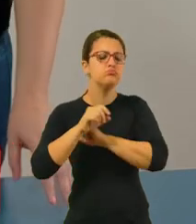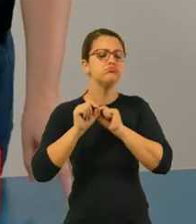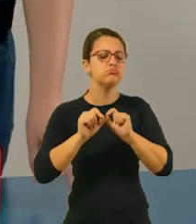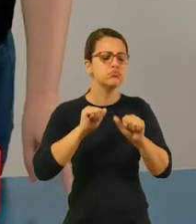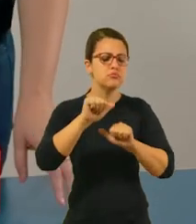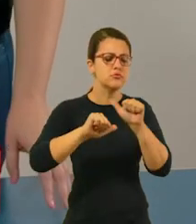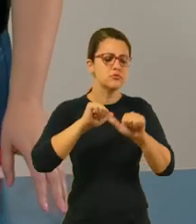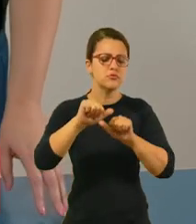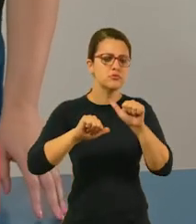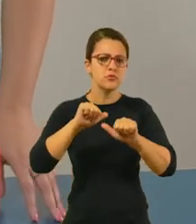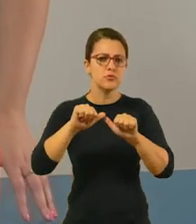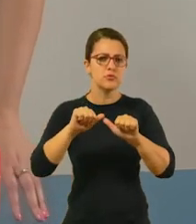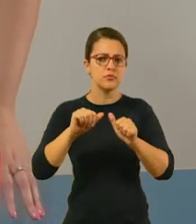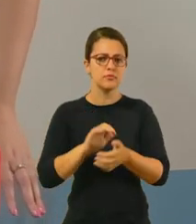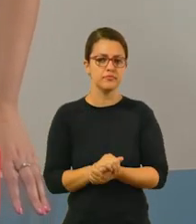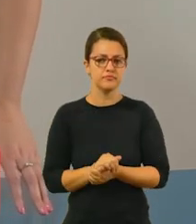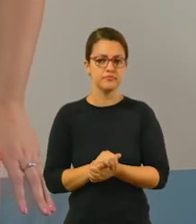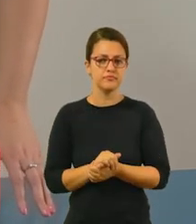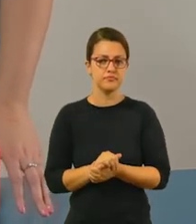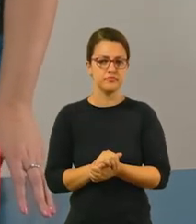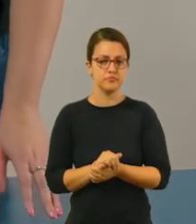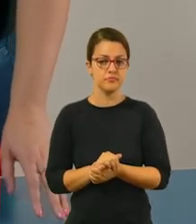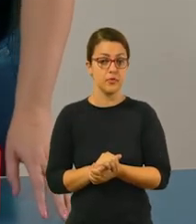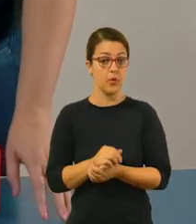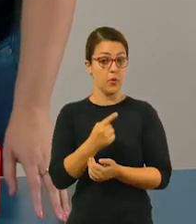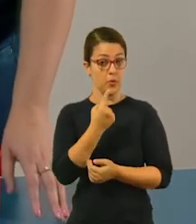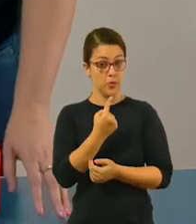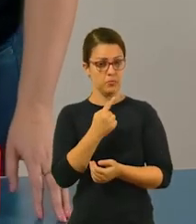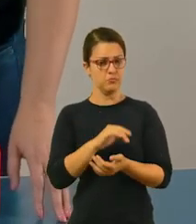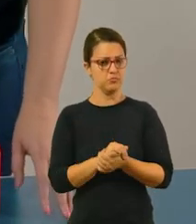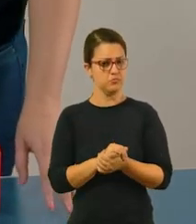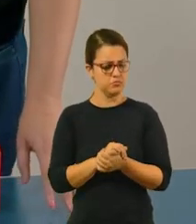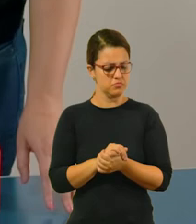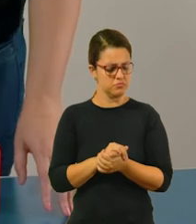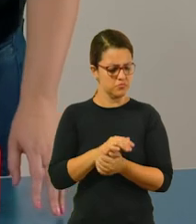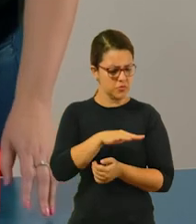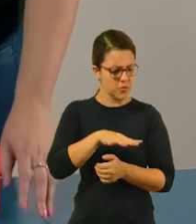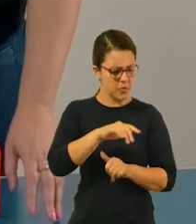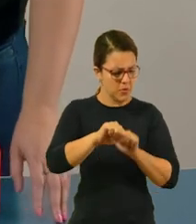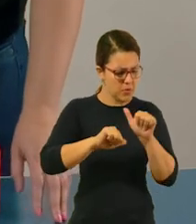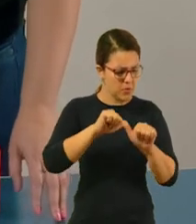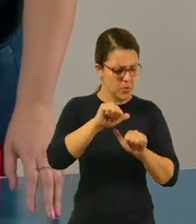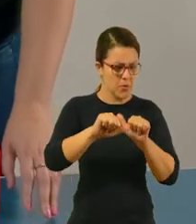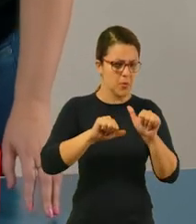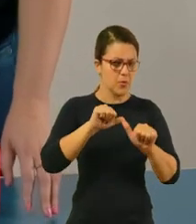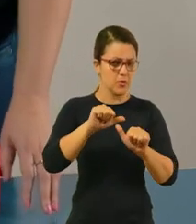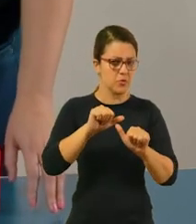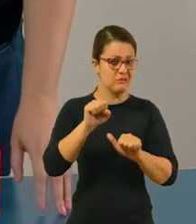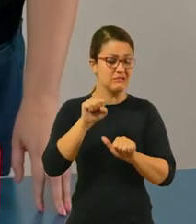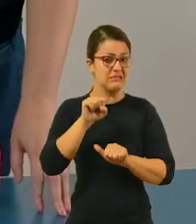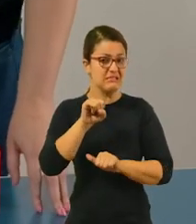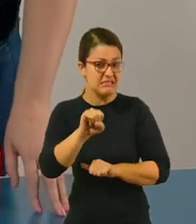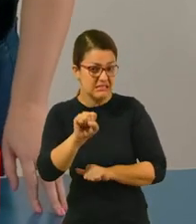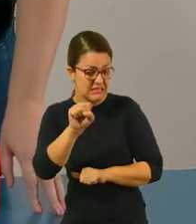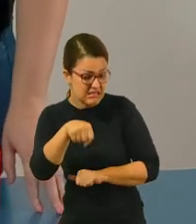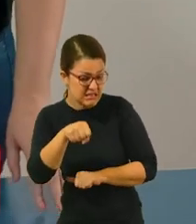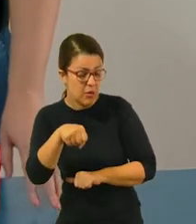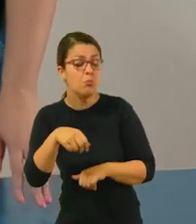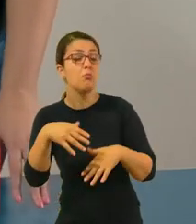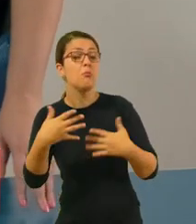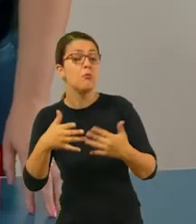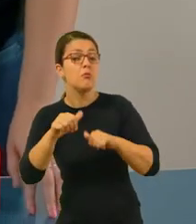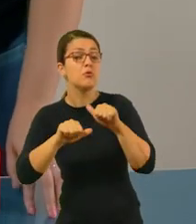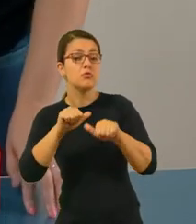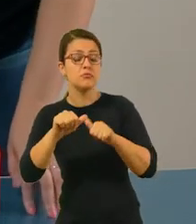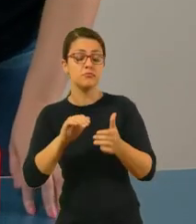essas duas perguntas no seu caderno. Houve mudanças na paisagem? Se sim, quais foram as mudanças?